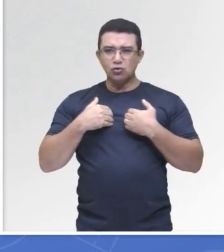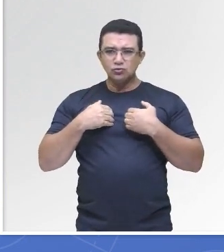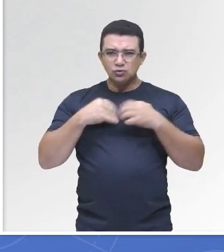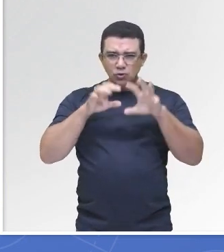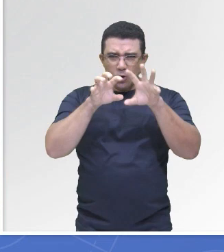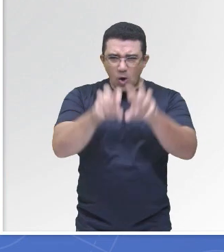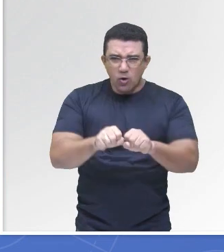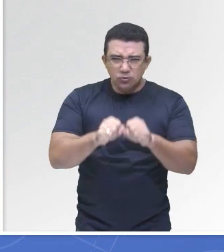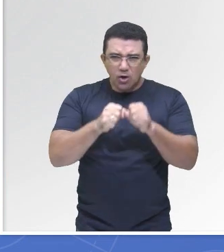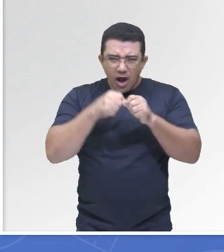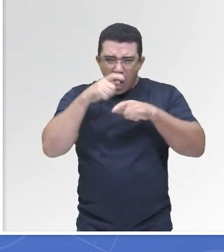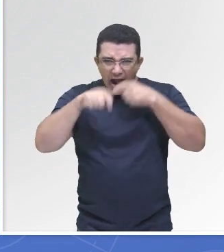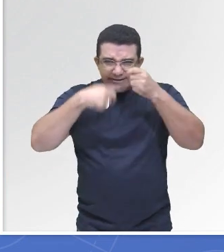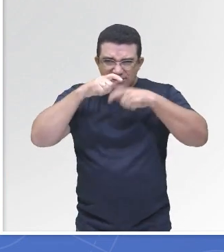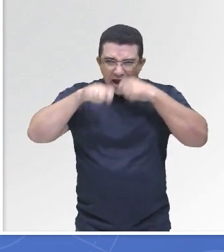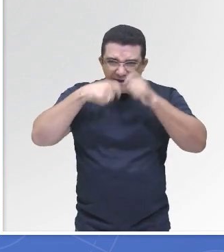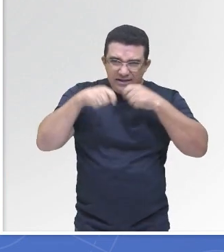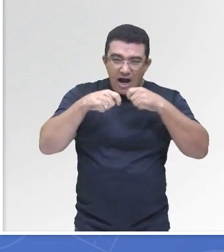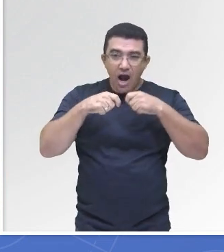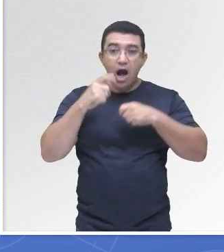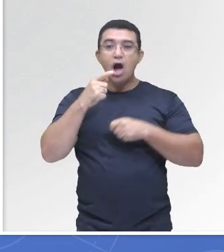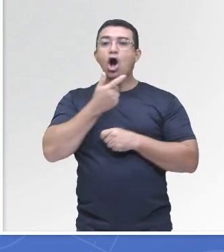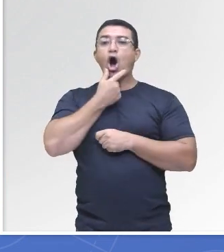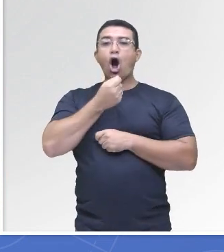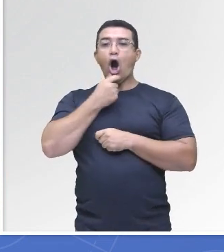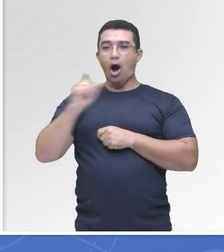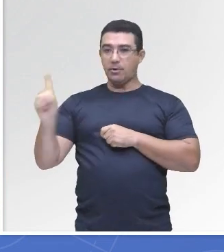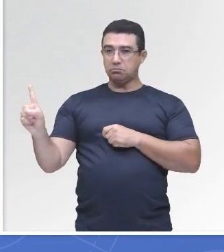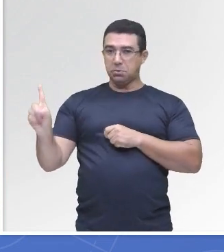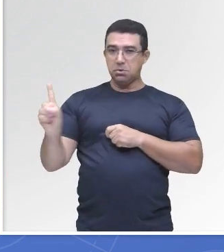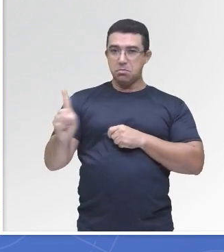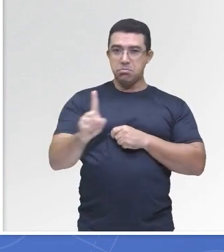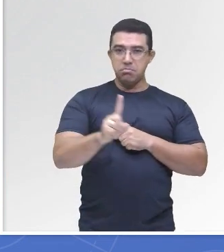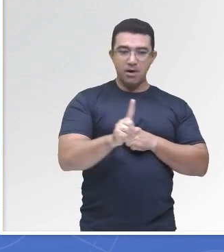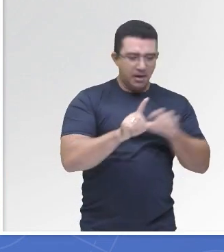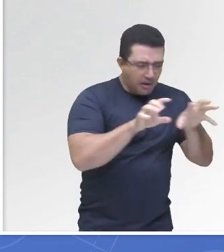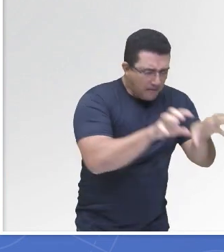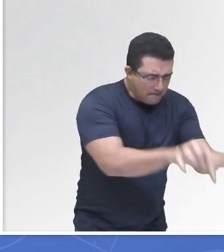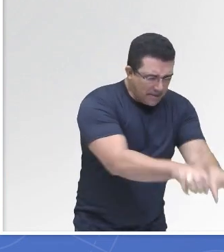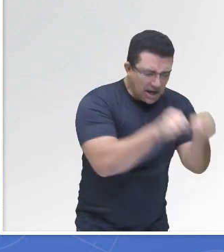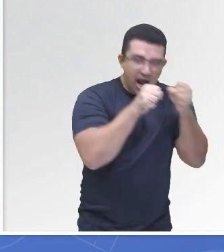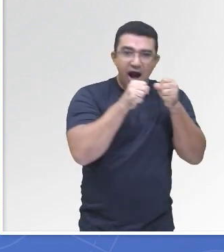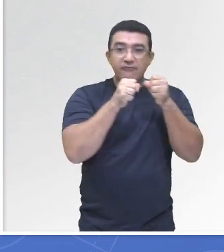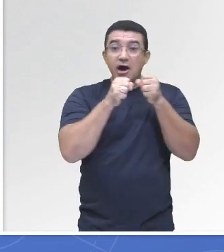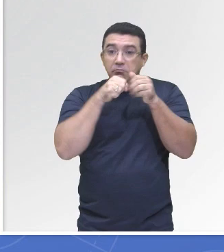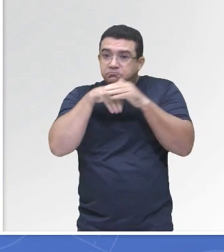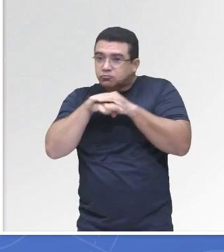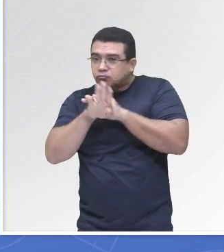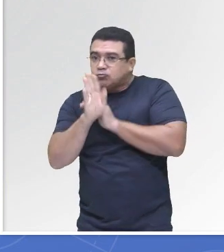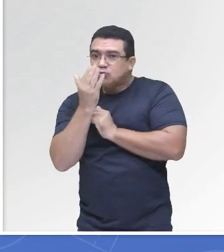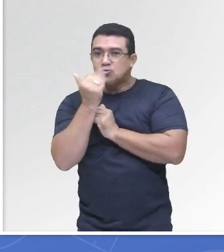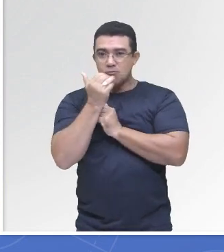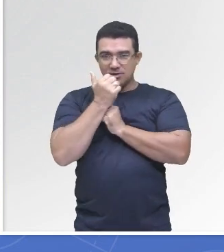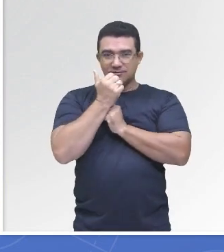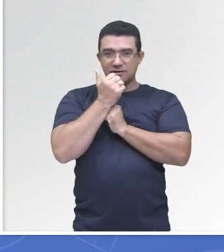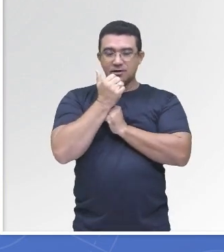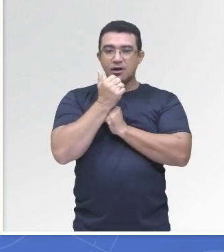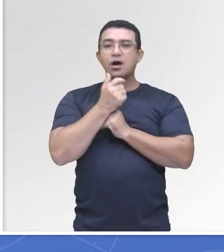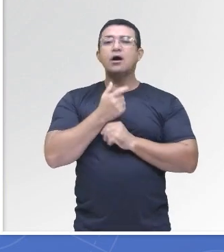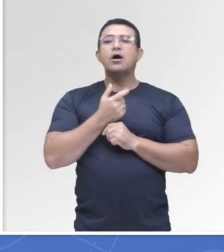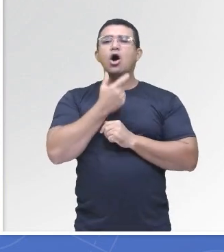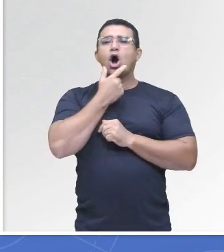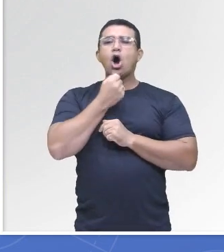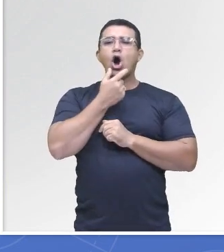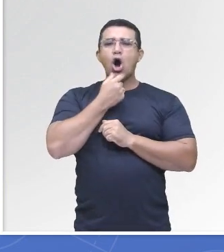lá e se alimentavam do que eles deixavam naquelas carcaças, certo? Esse Homo habilis é o primeiro a